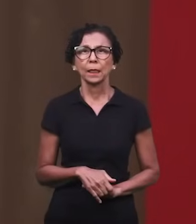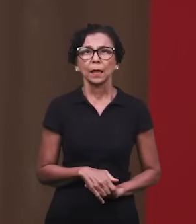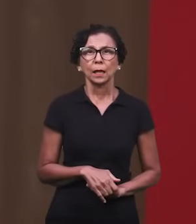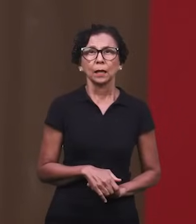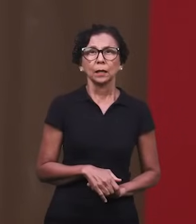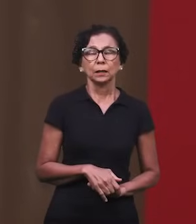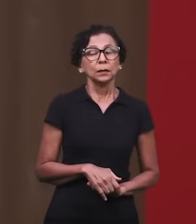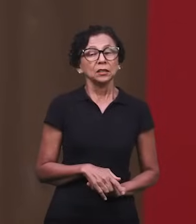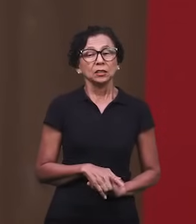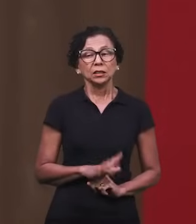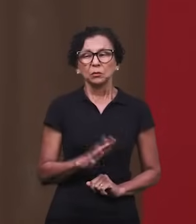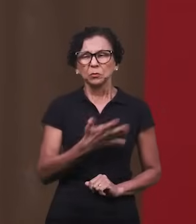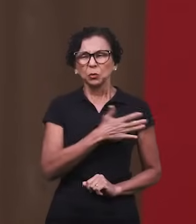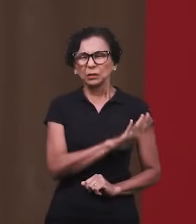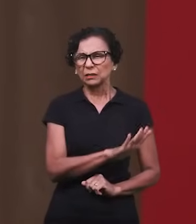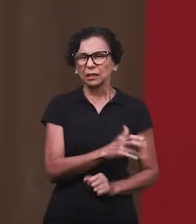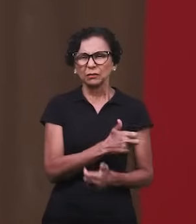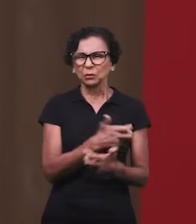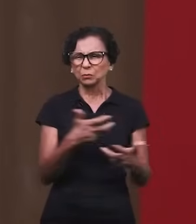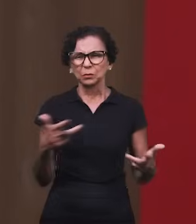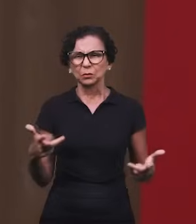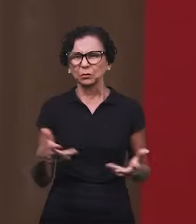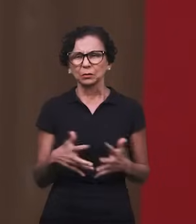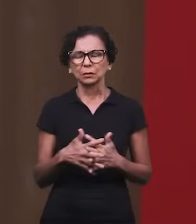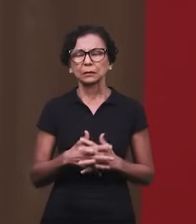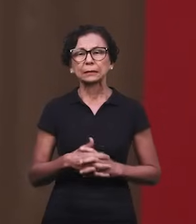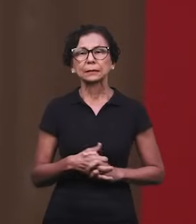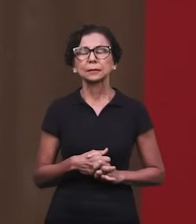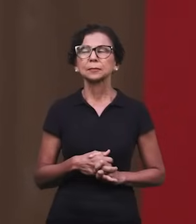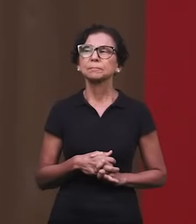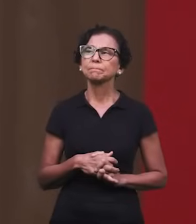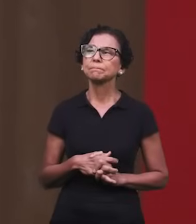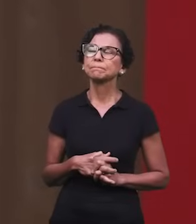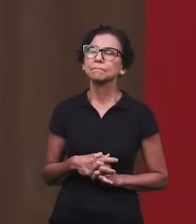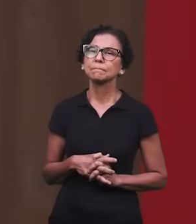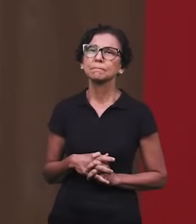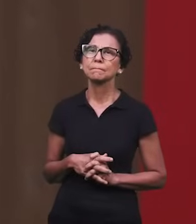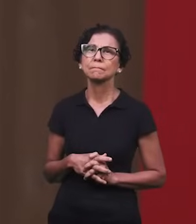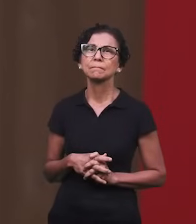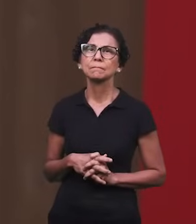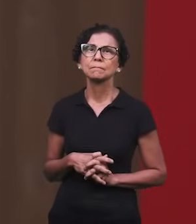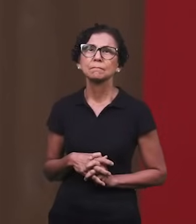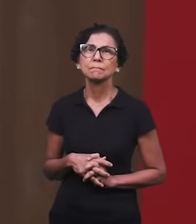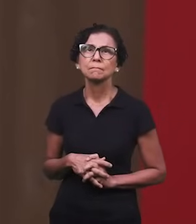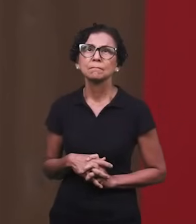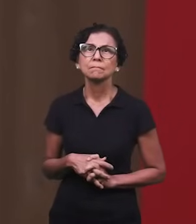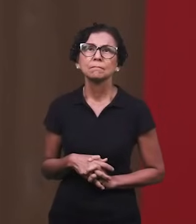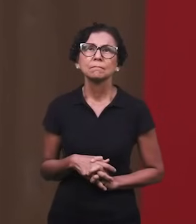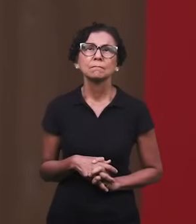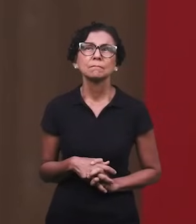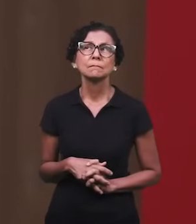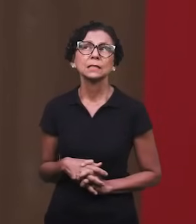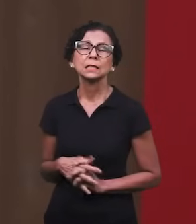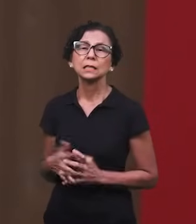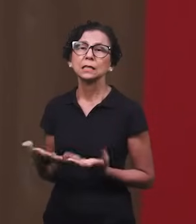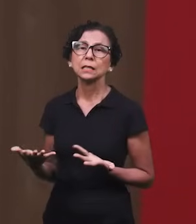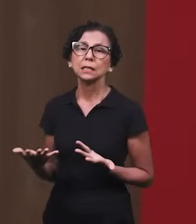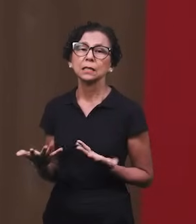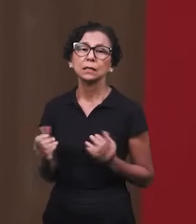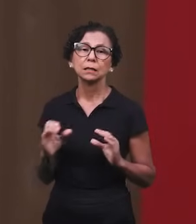participava de certas coisas. E eu diria, por incrível que pareça, que era uma